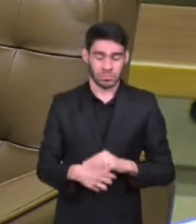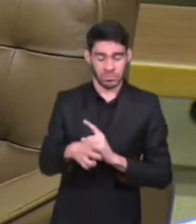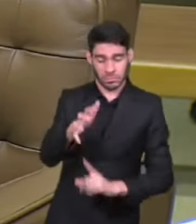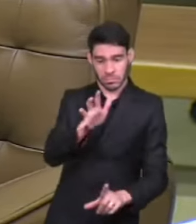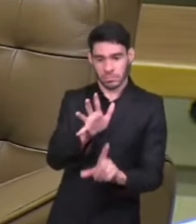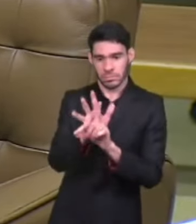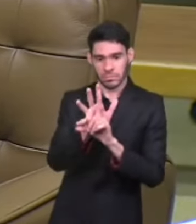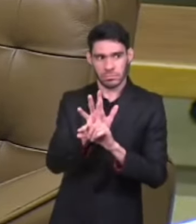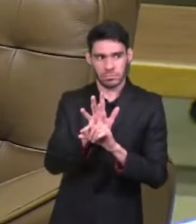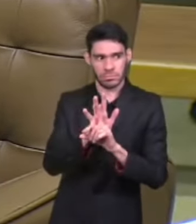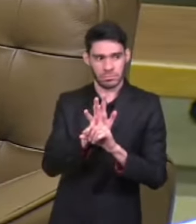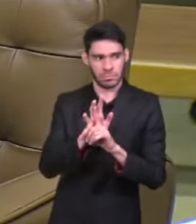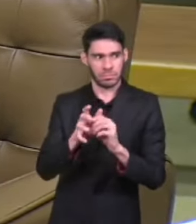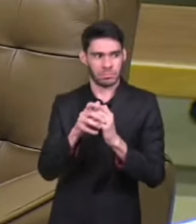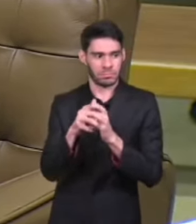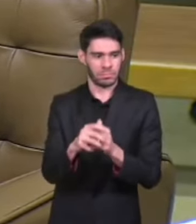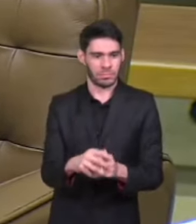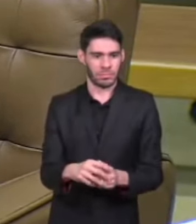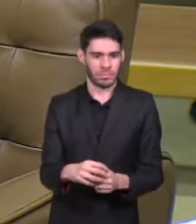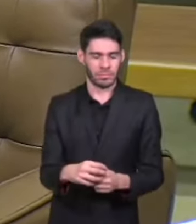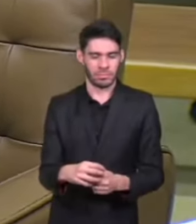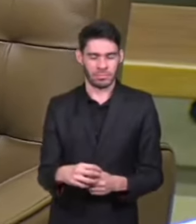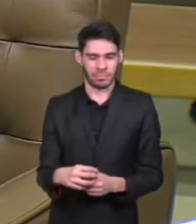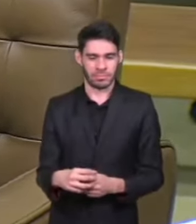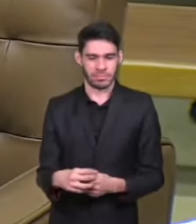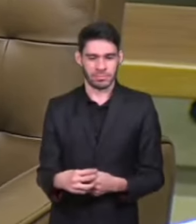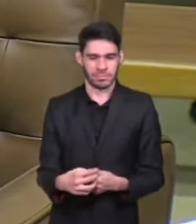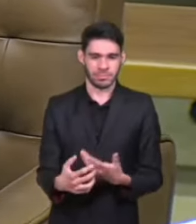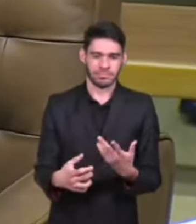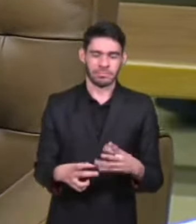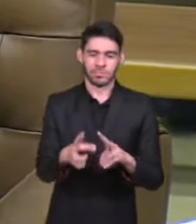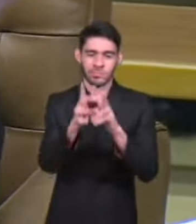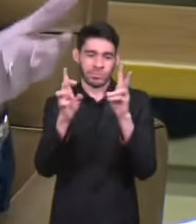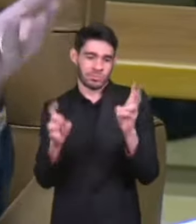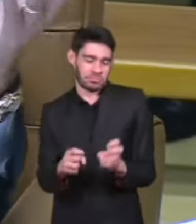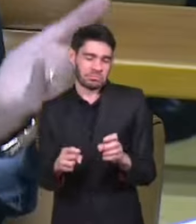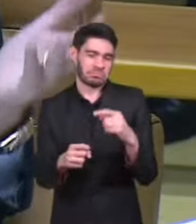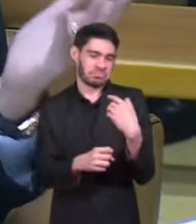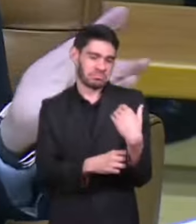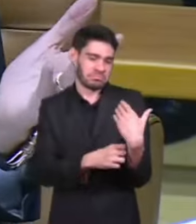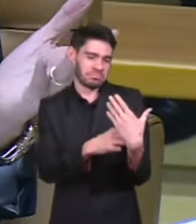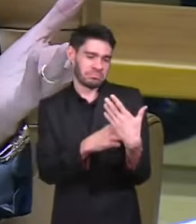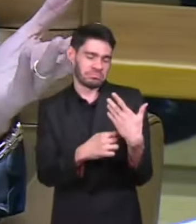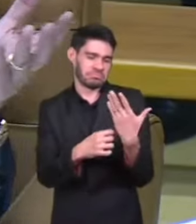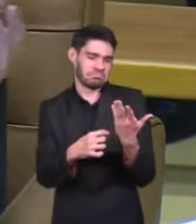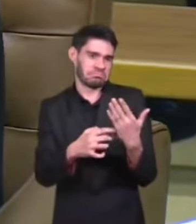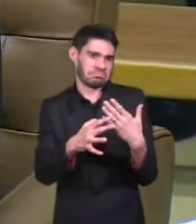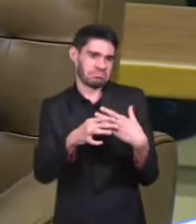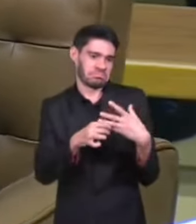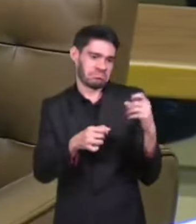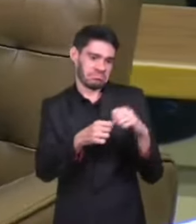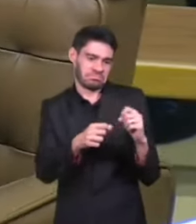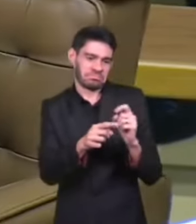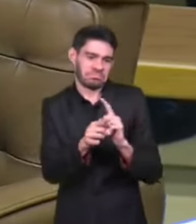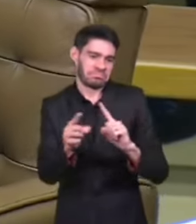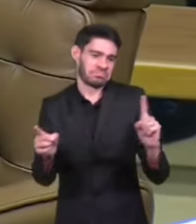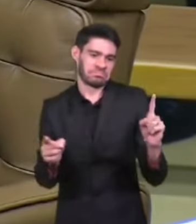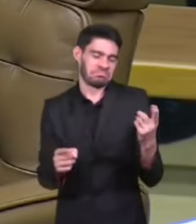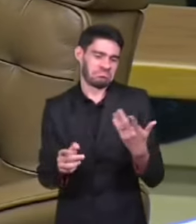que cuidam dessa temática, elas não têm um processo de execução.